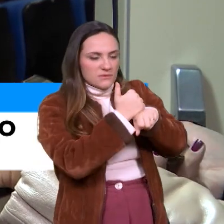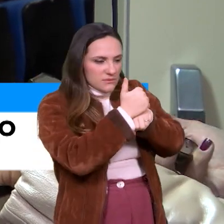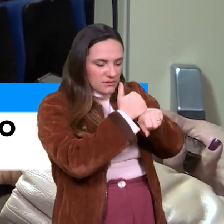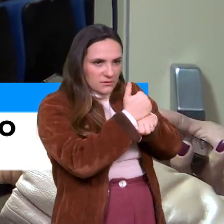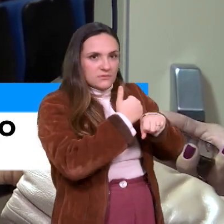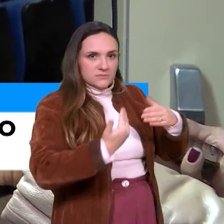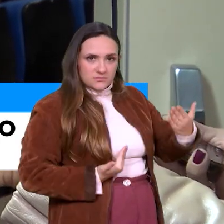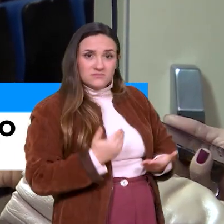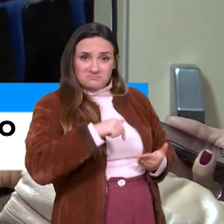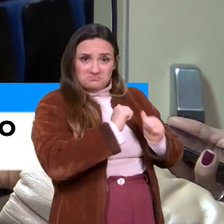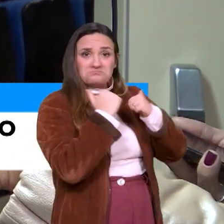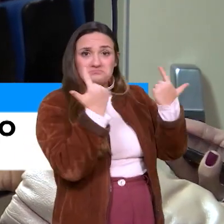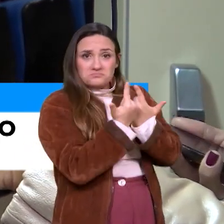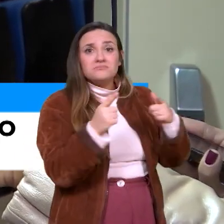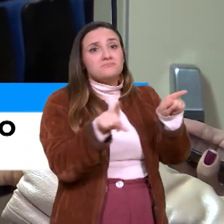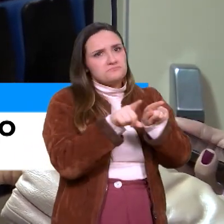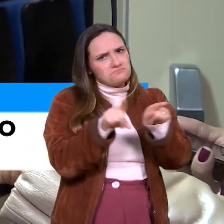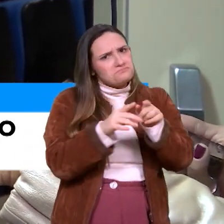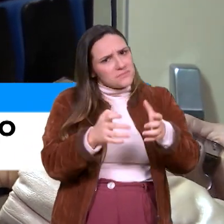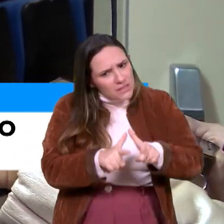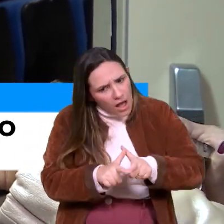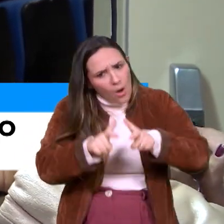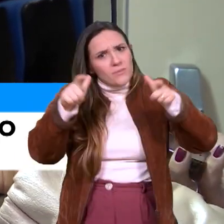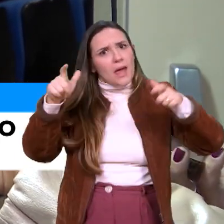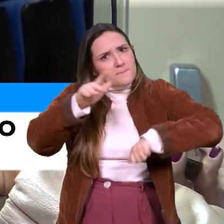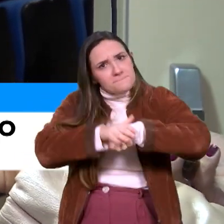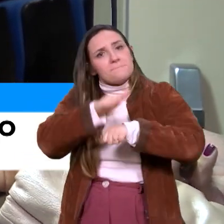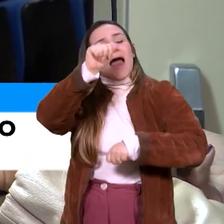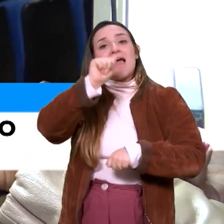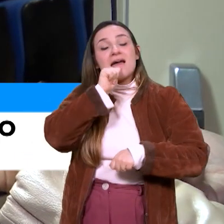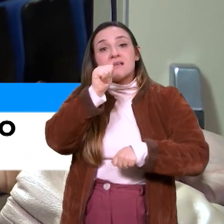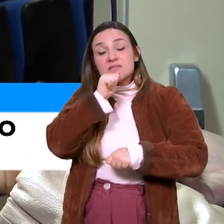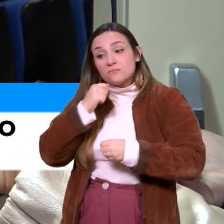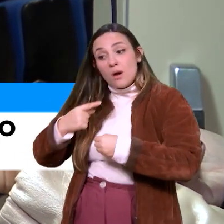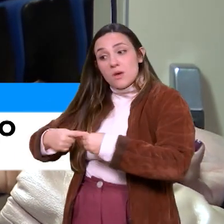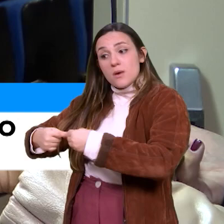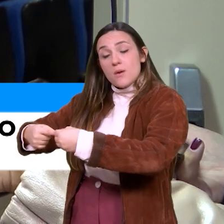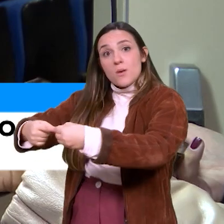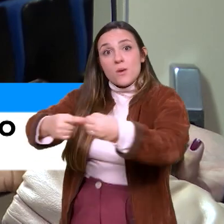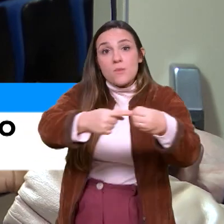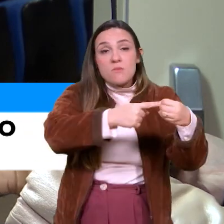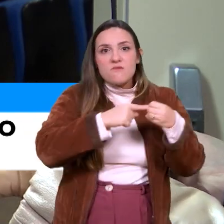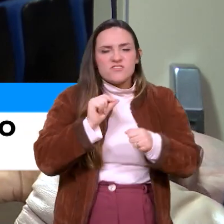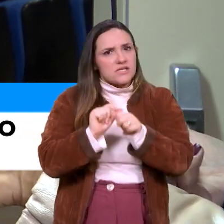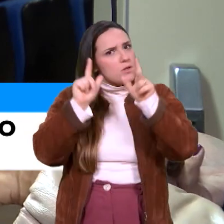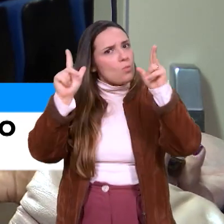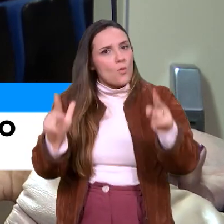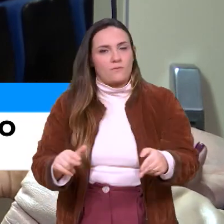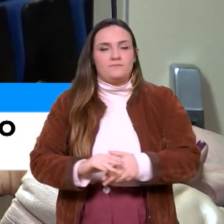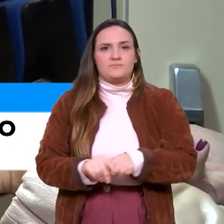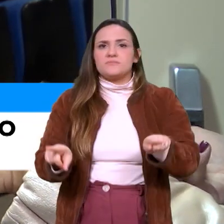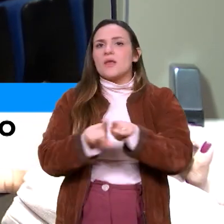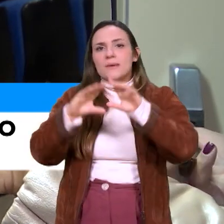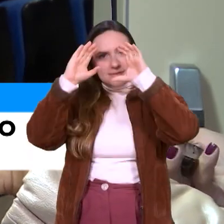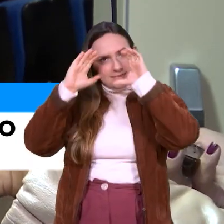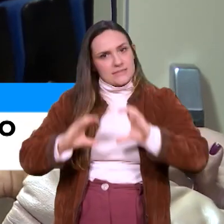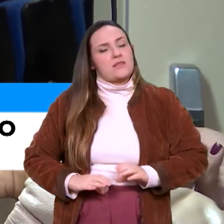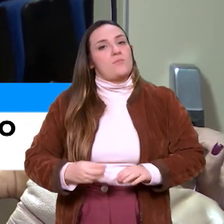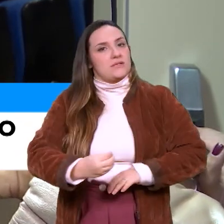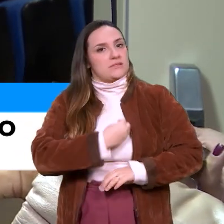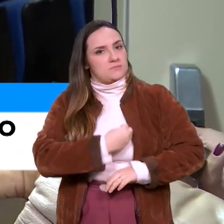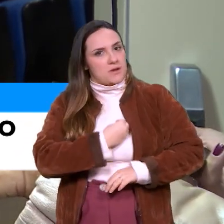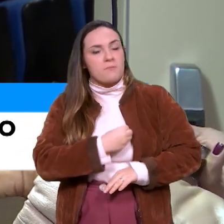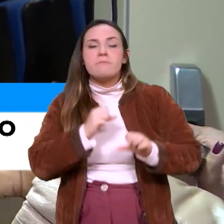de qualificação dos nossos servidores e queremos levar, ampliar isso para os municípios, levando também